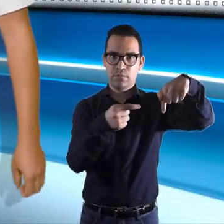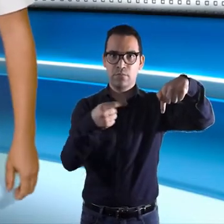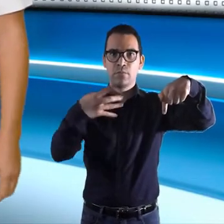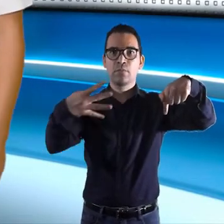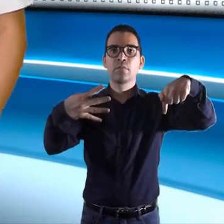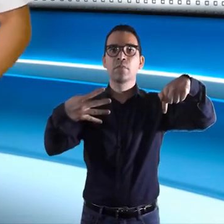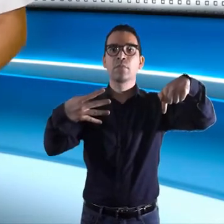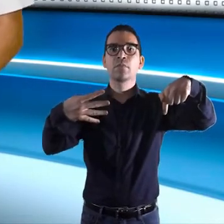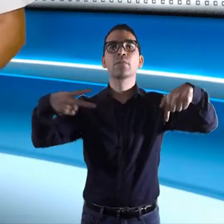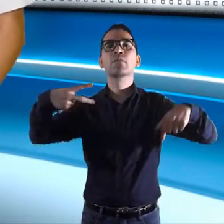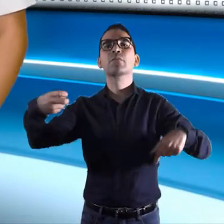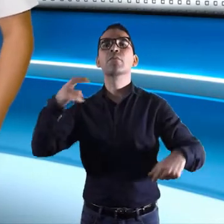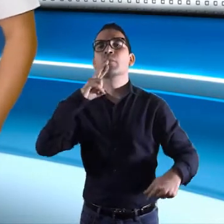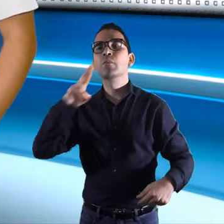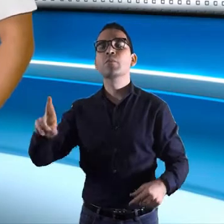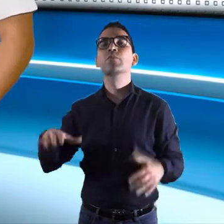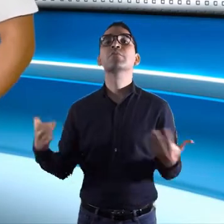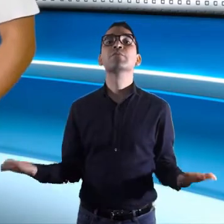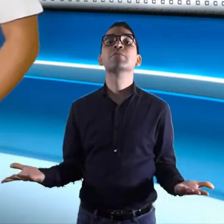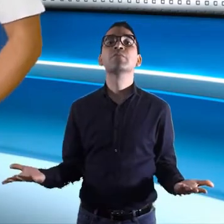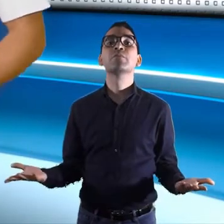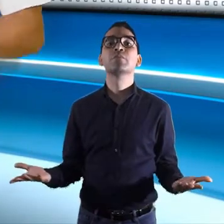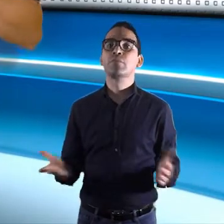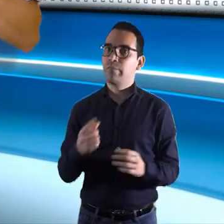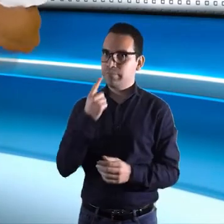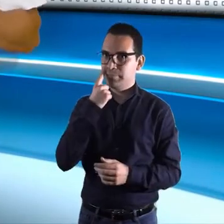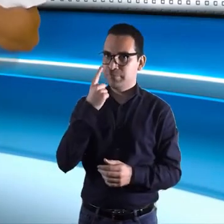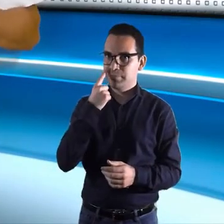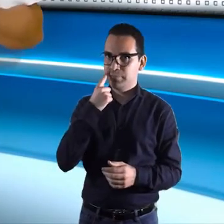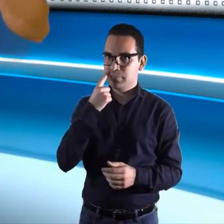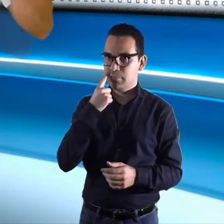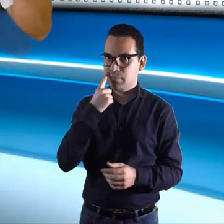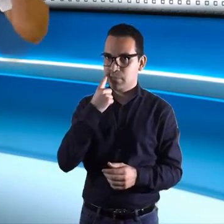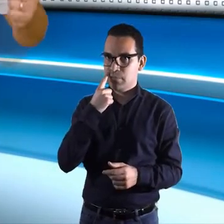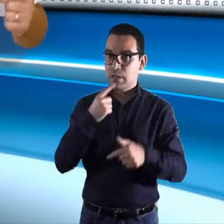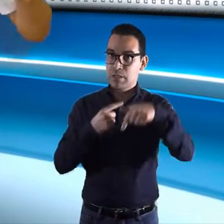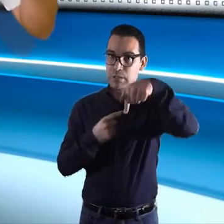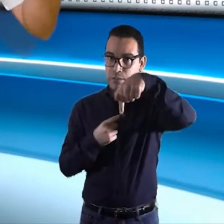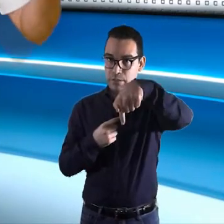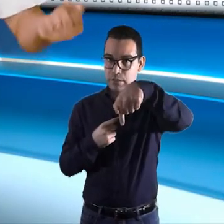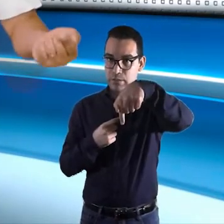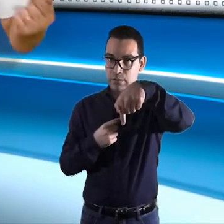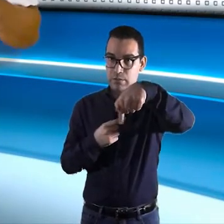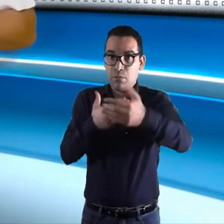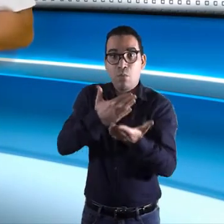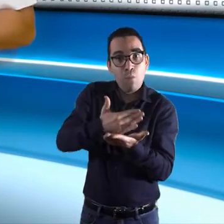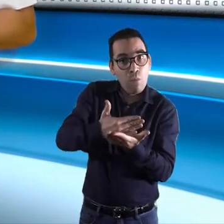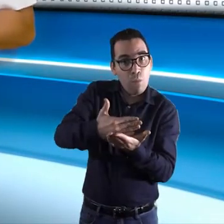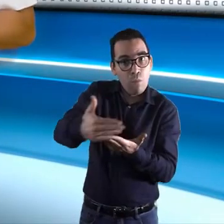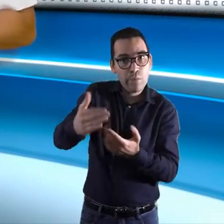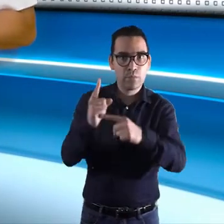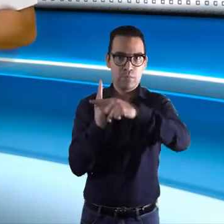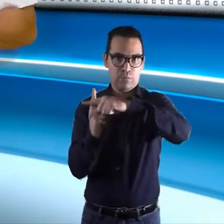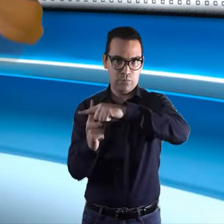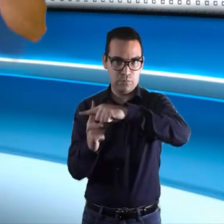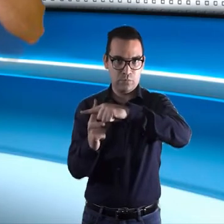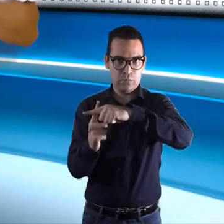4. Bem, agora 7 se refere a 7 positivo.